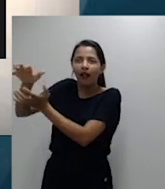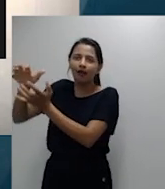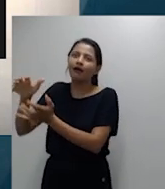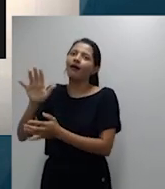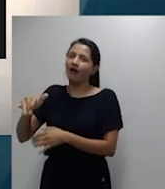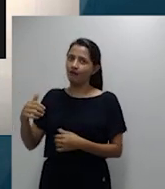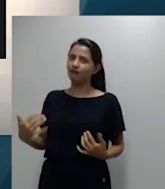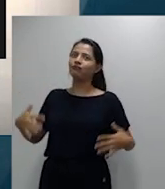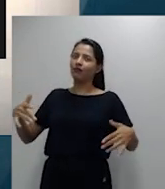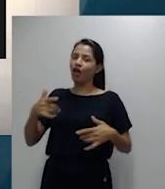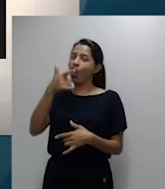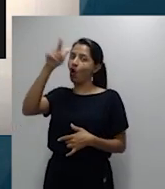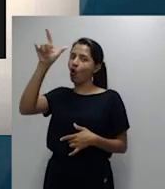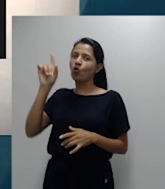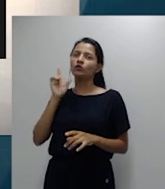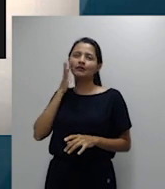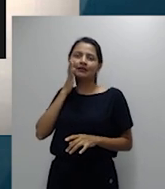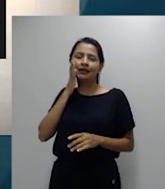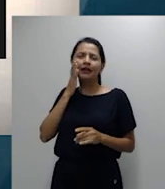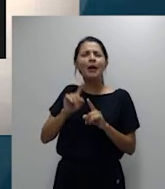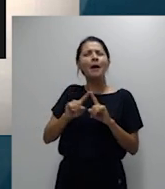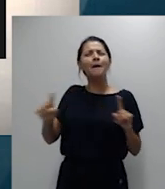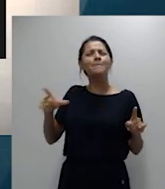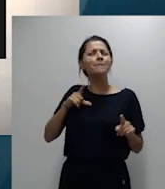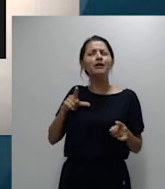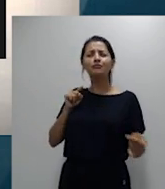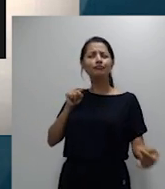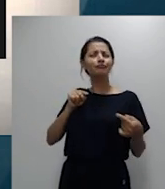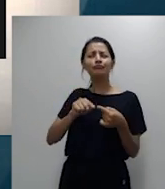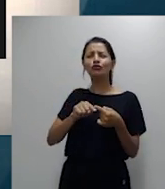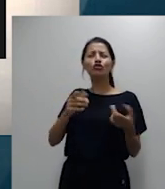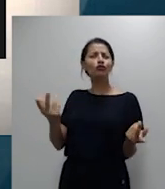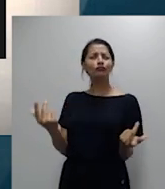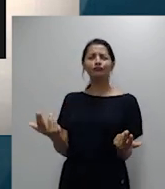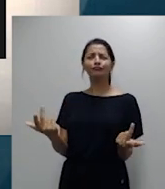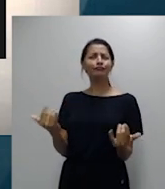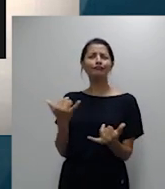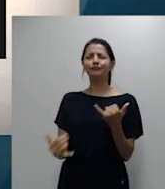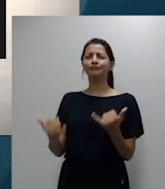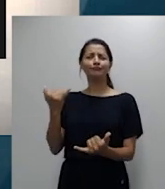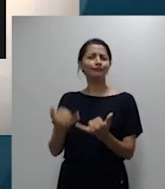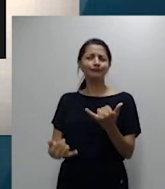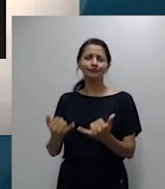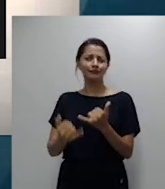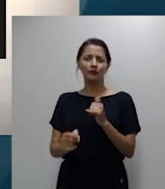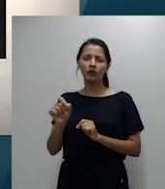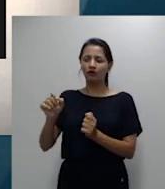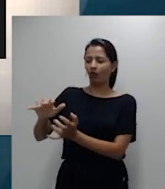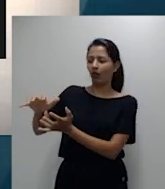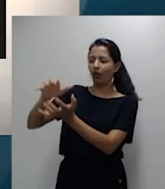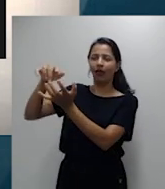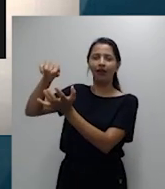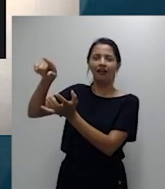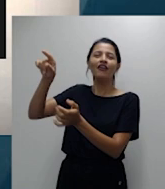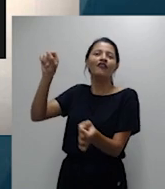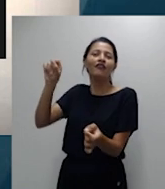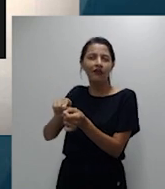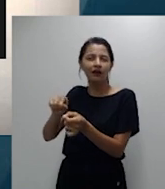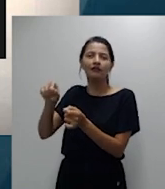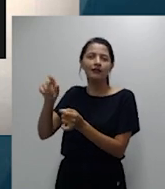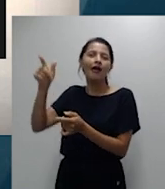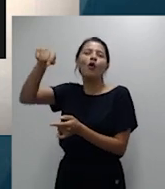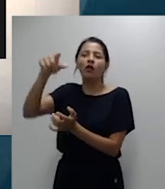outros no entanto a função é Idêntica ou seja o que o satélite frase apenas captaram